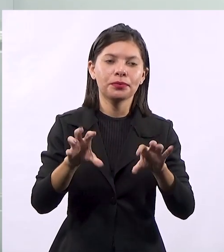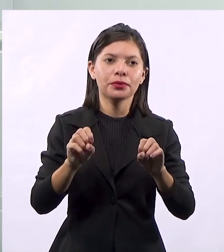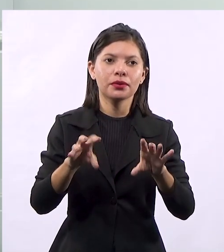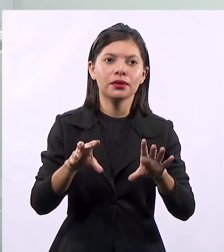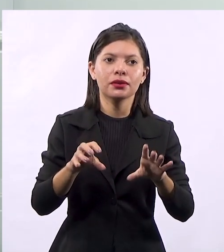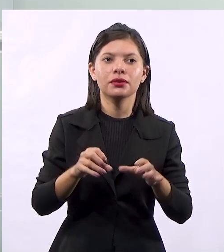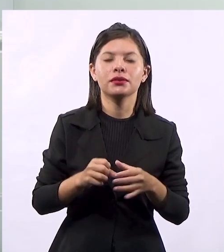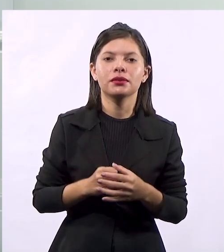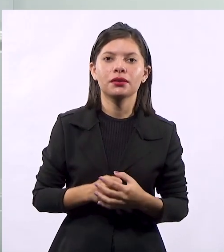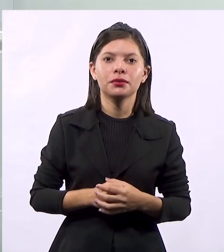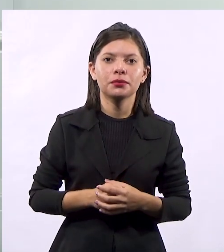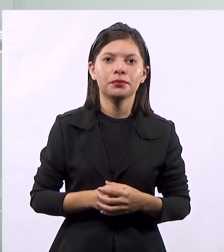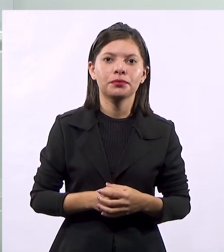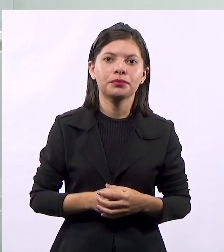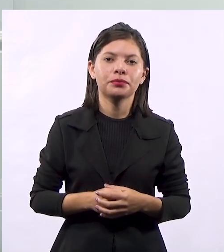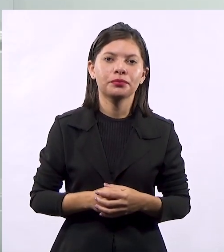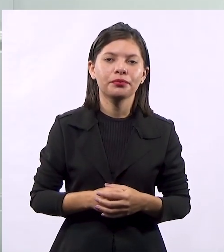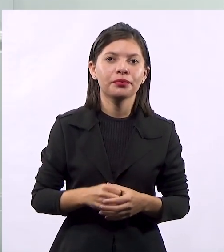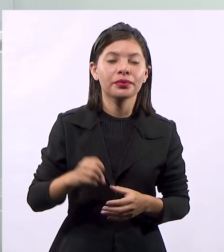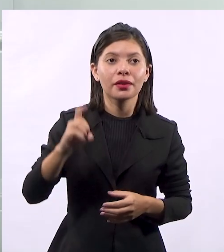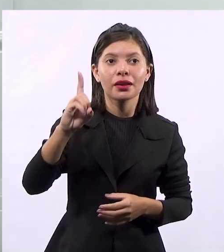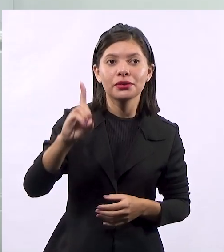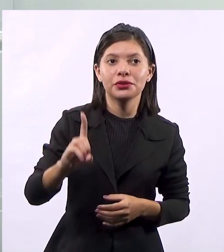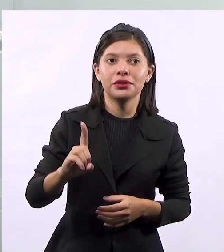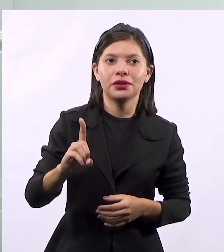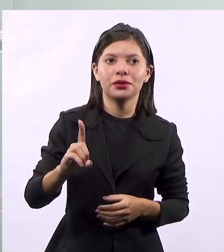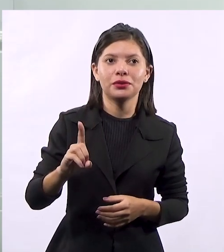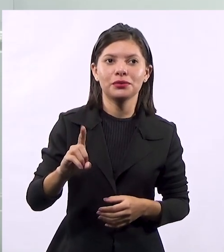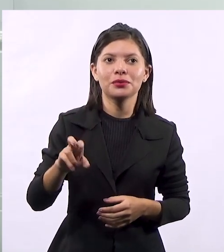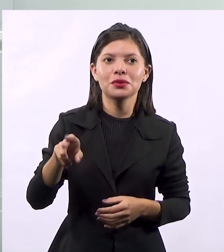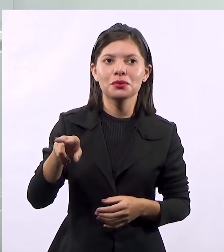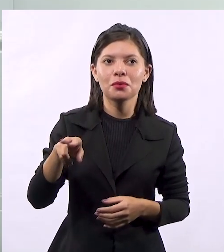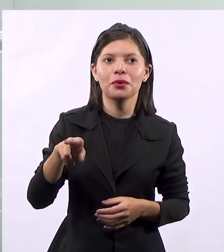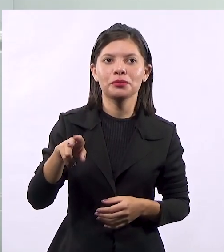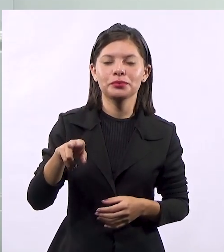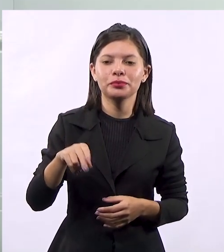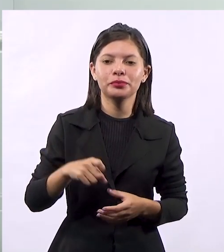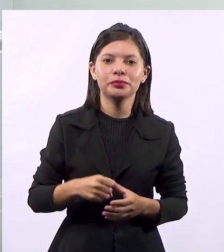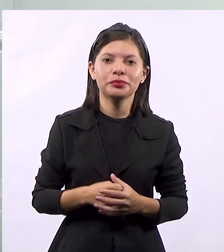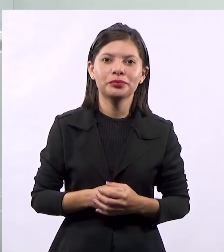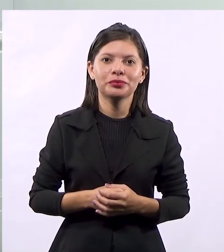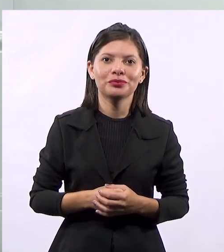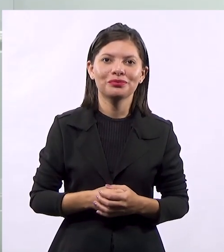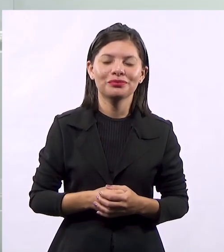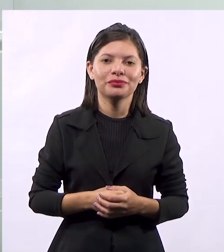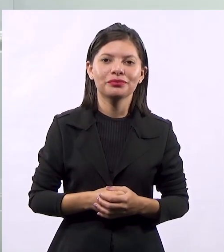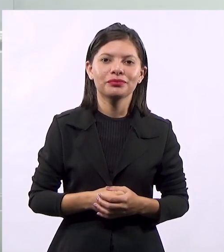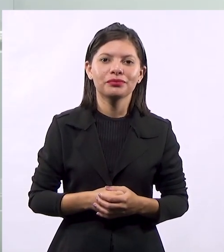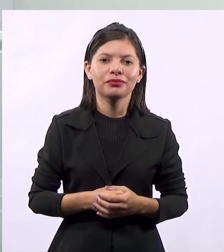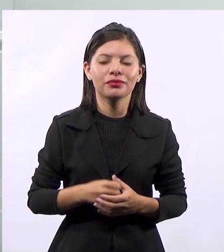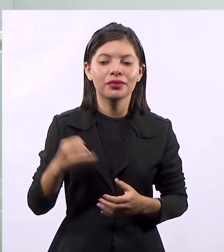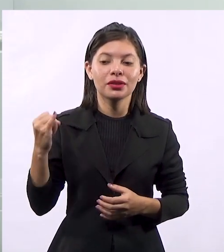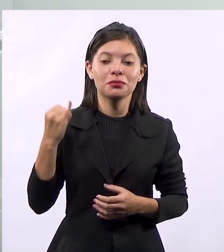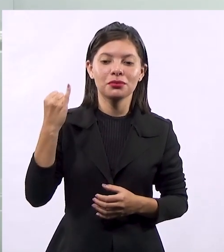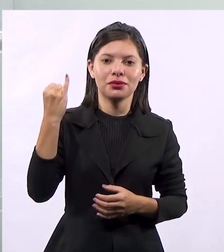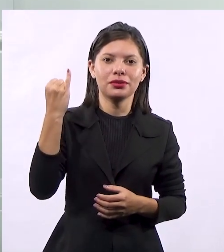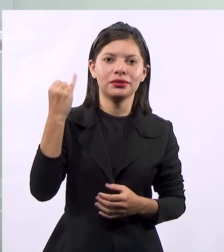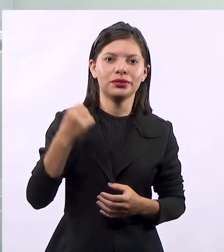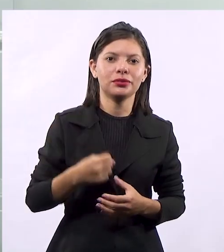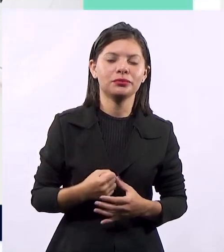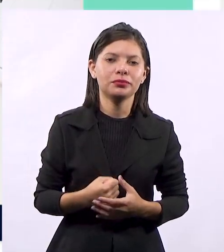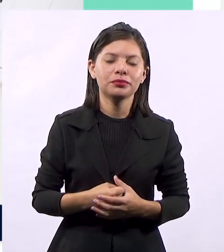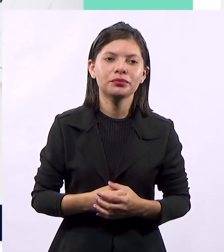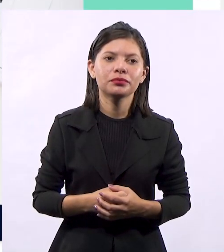estejam sempre garantidos por aqueles que governam. Lembrando que os que governam foram eleitos pela